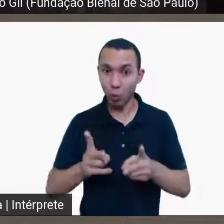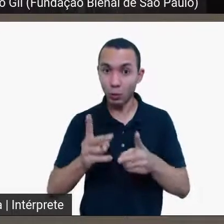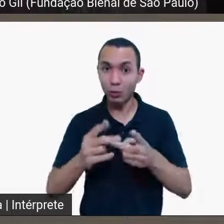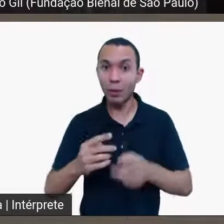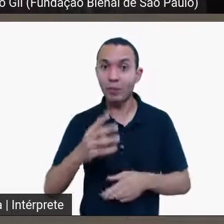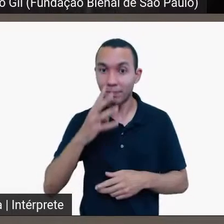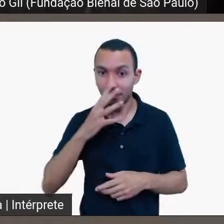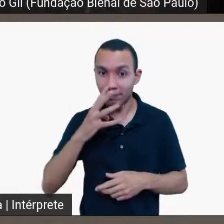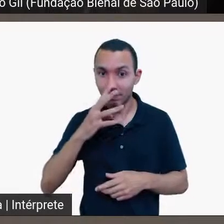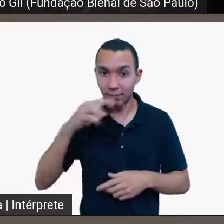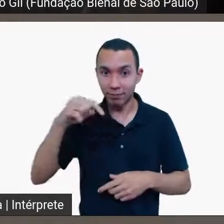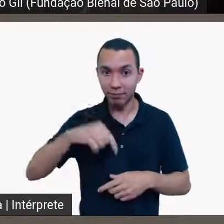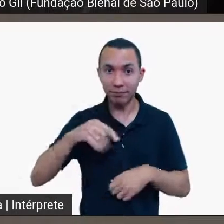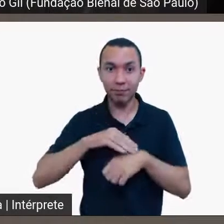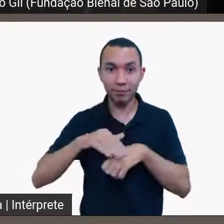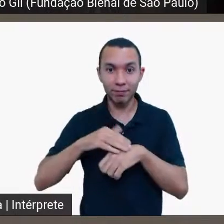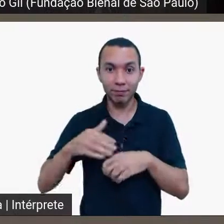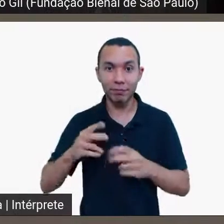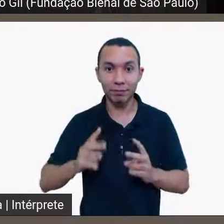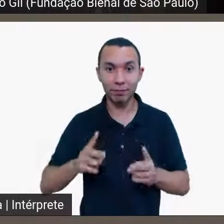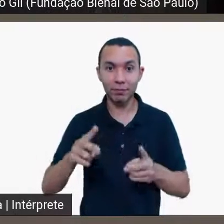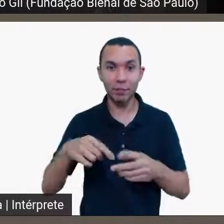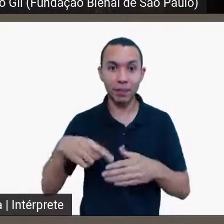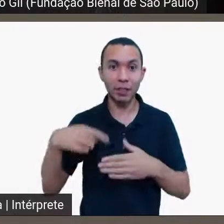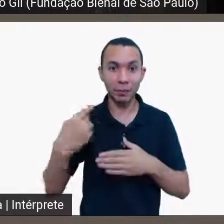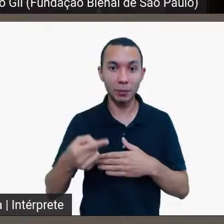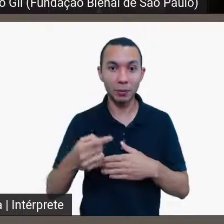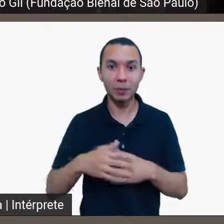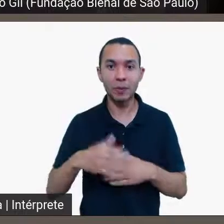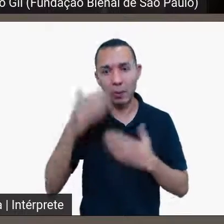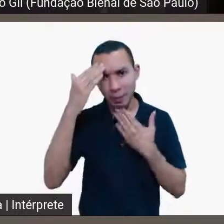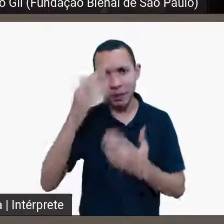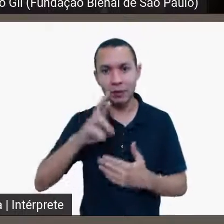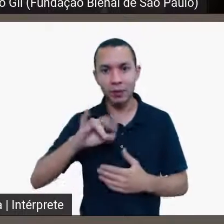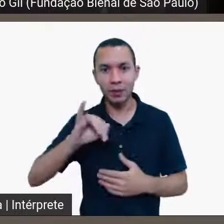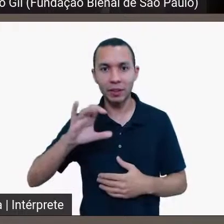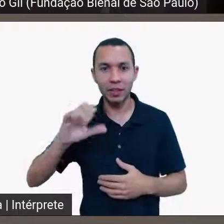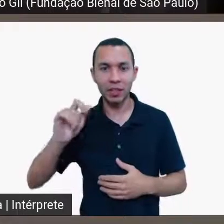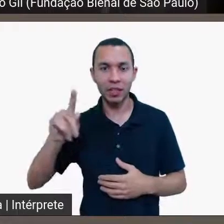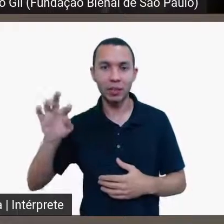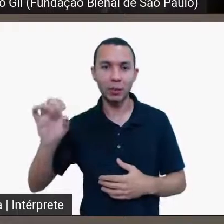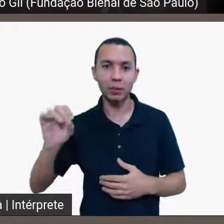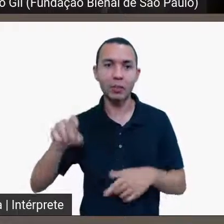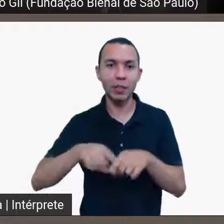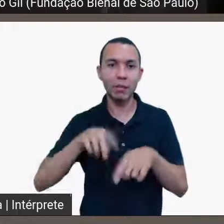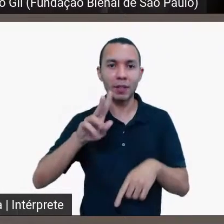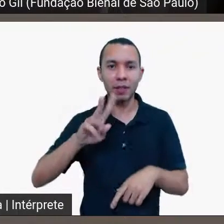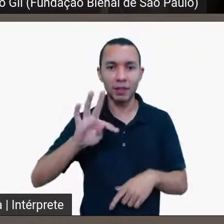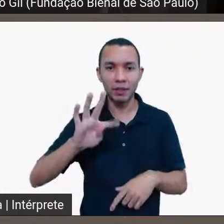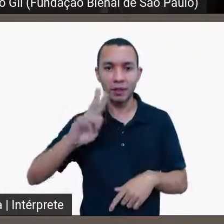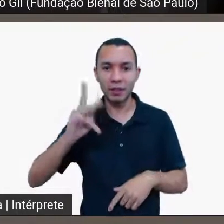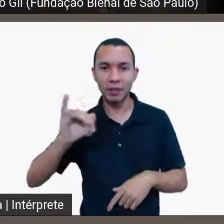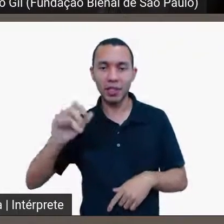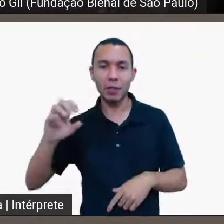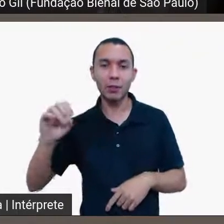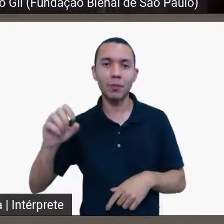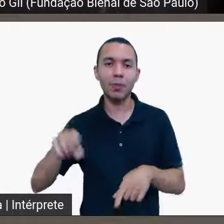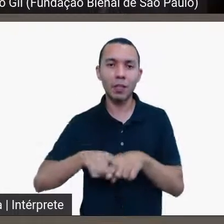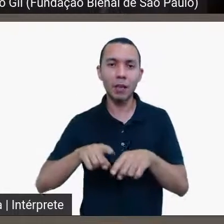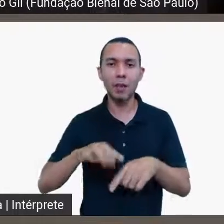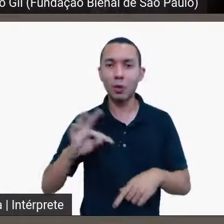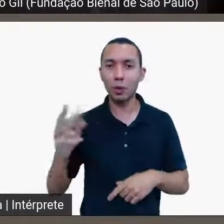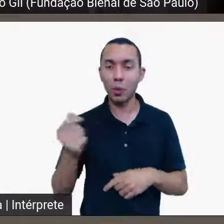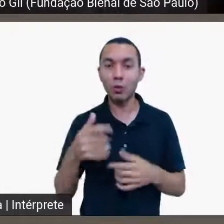Então, obrigado, Thiago, obrigado, Ricardo, e obrigado a todos aqui que trabalharam nos bastidores para fazer essa conversa